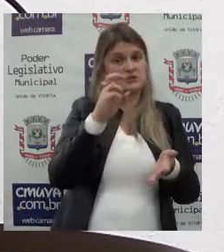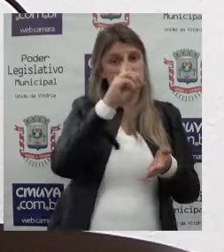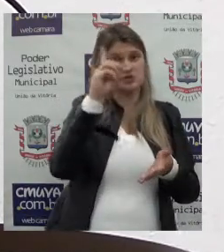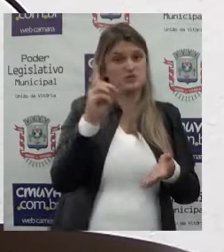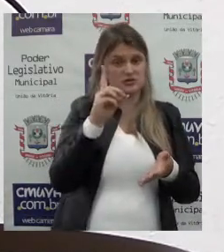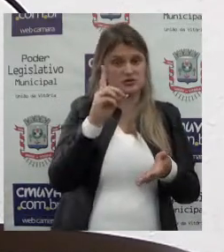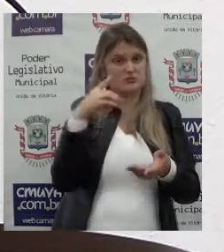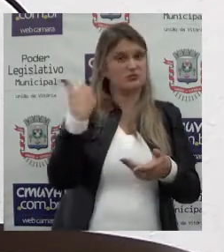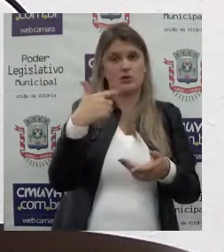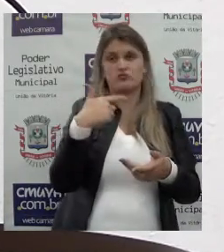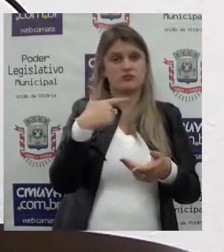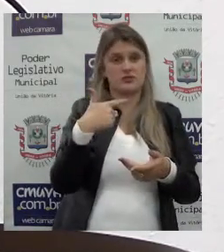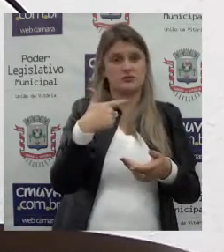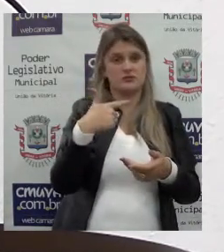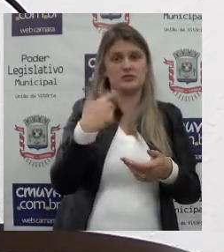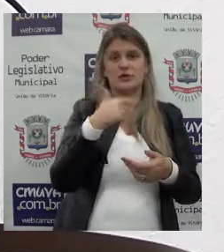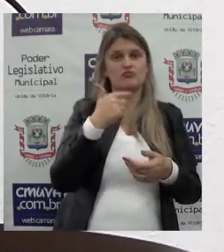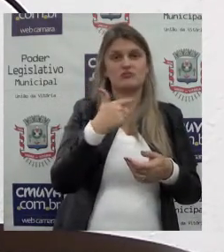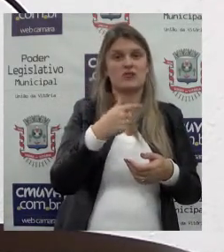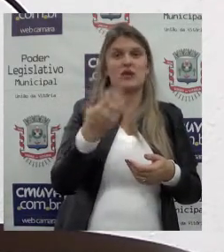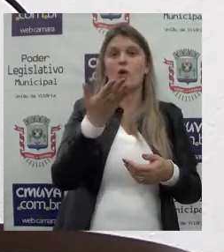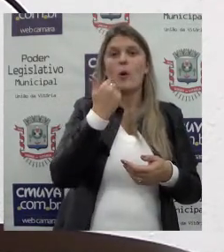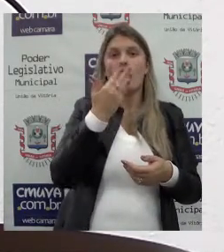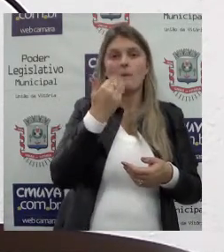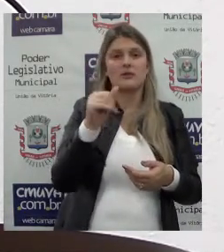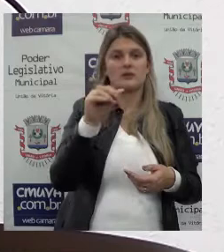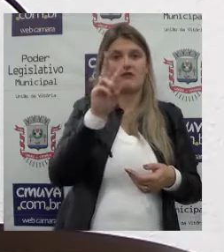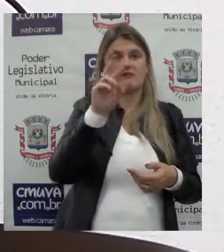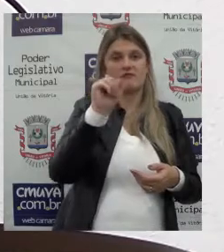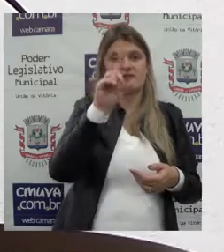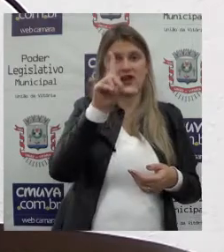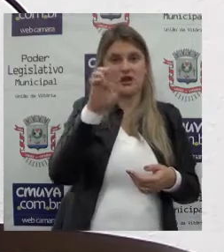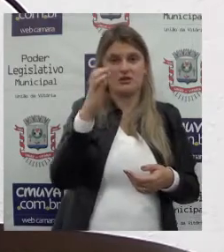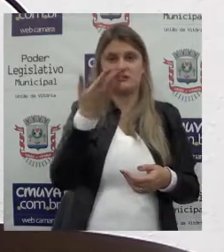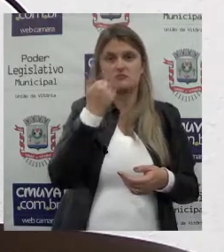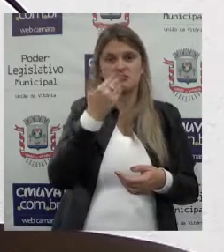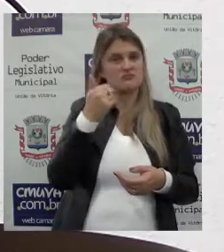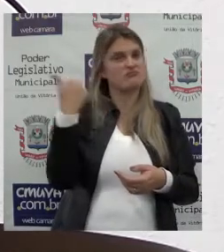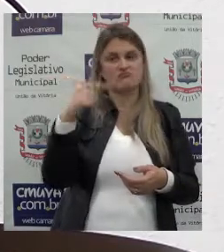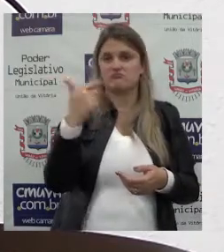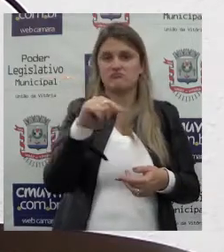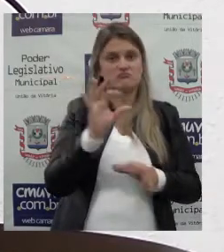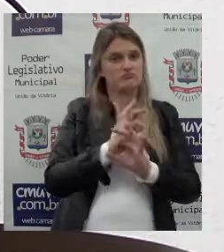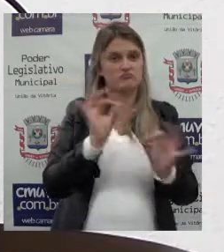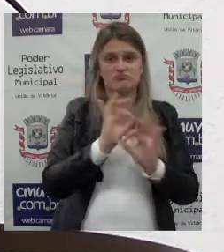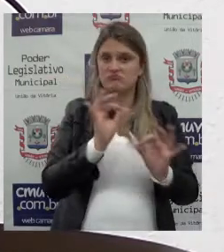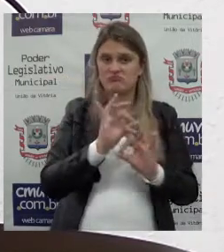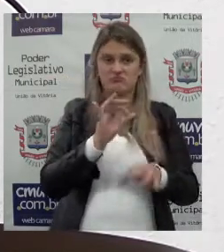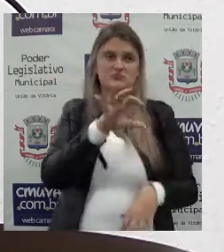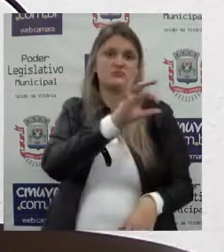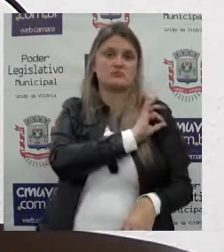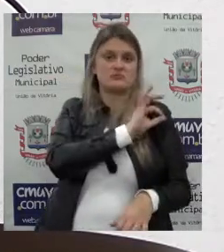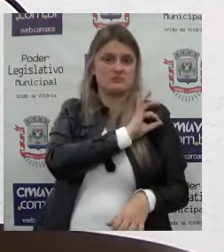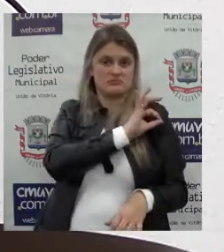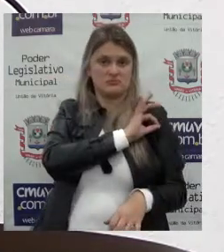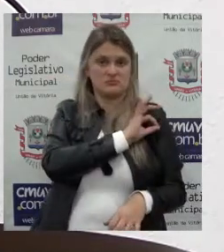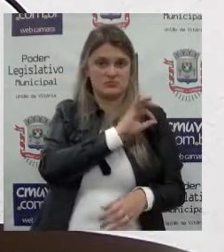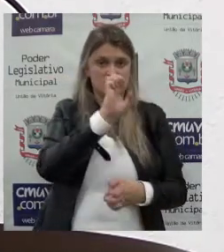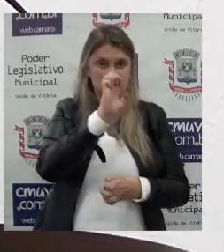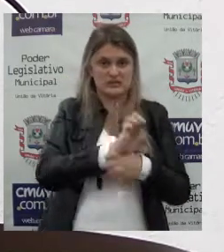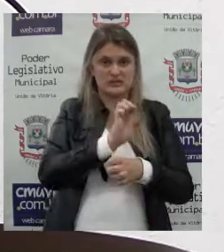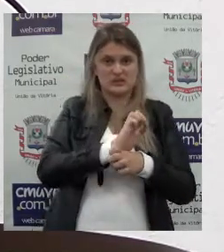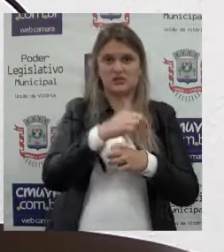Porém, perde 5 dias de salário, não se aposenta integral. Nós não temos vale-refeição. Nós não temos vale-refeição.